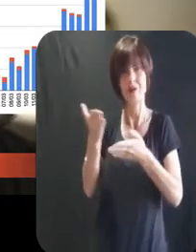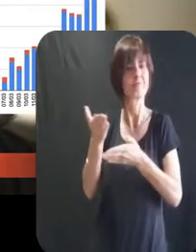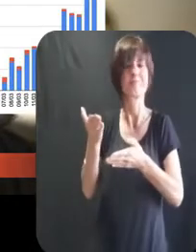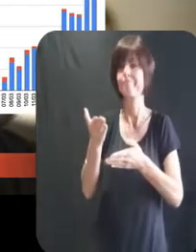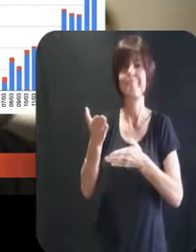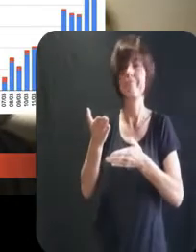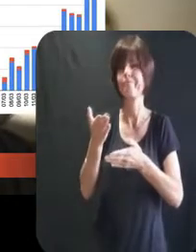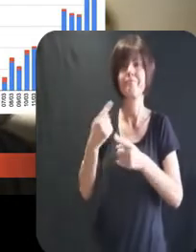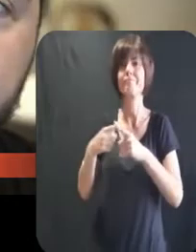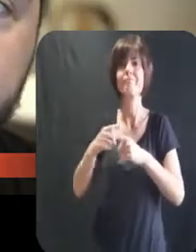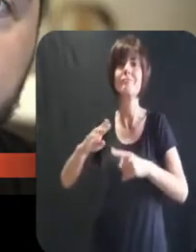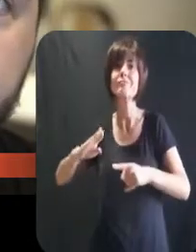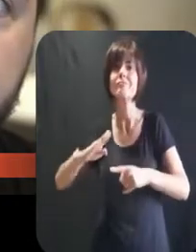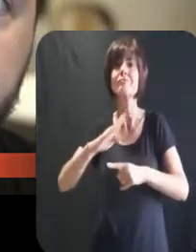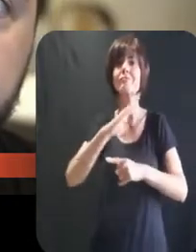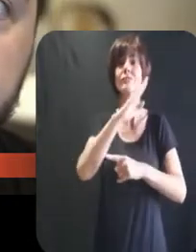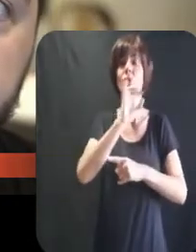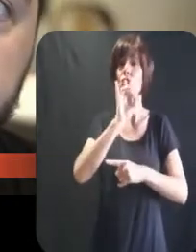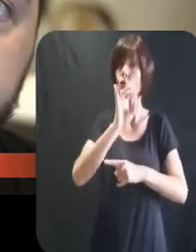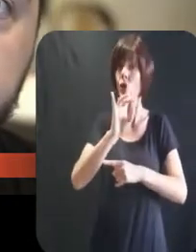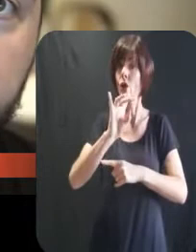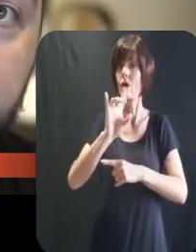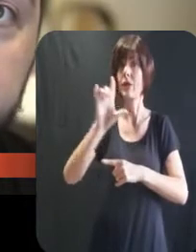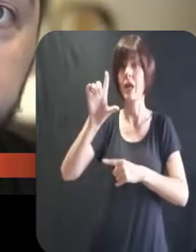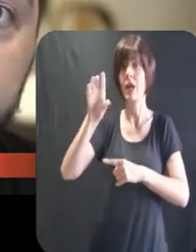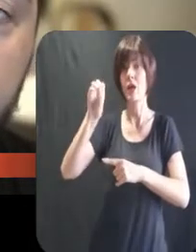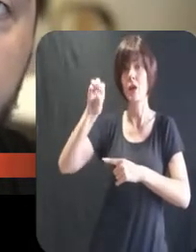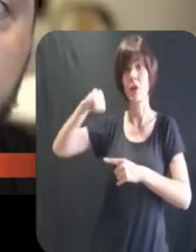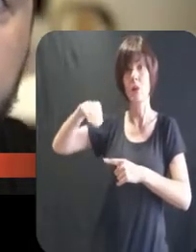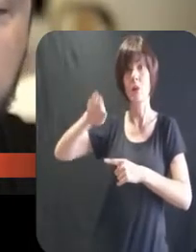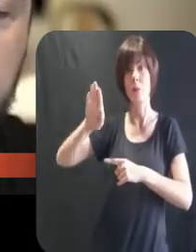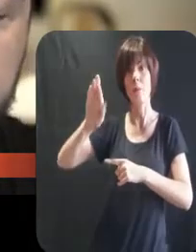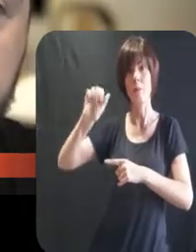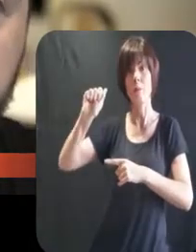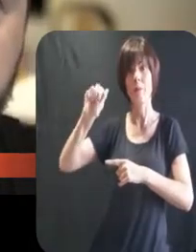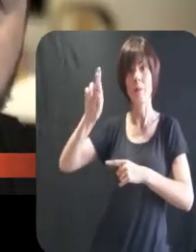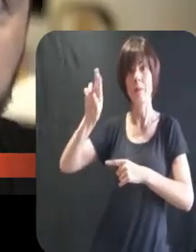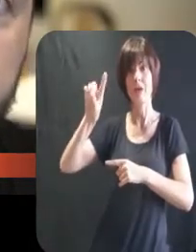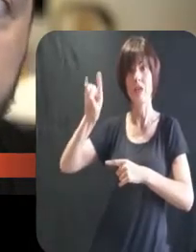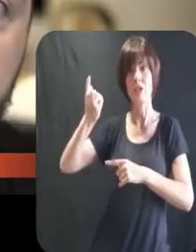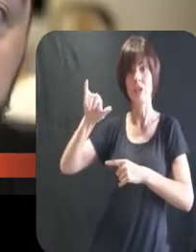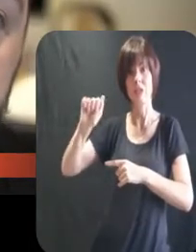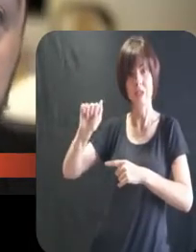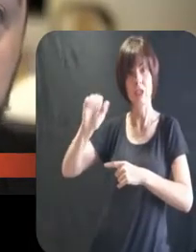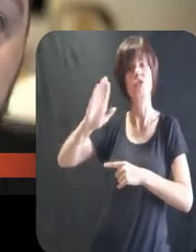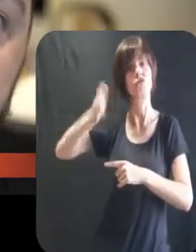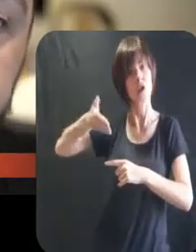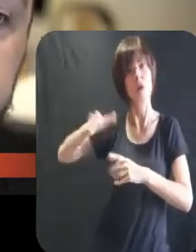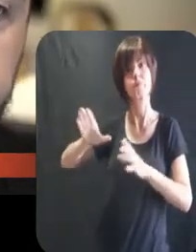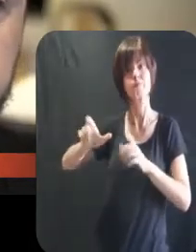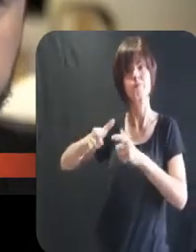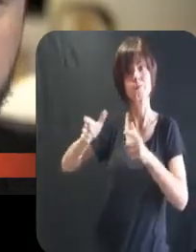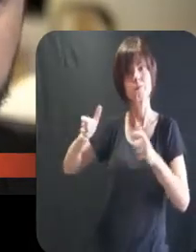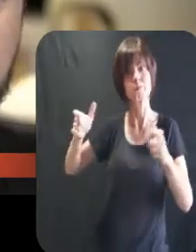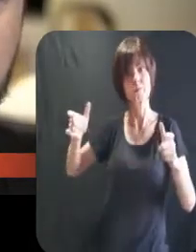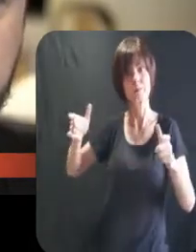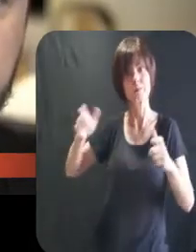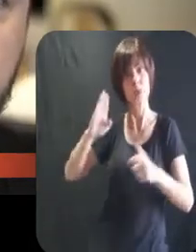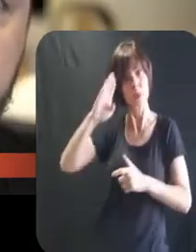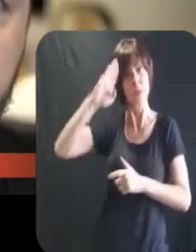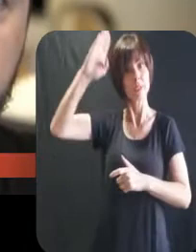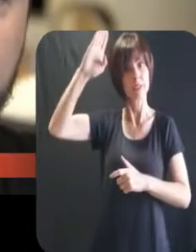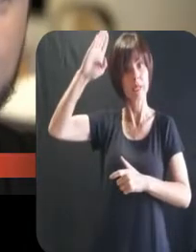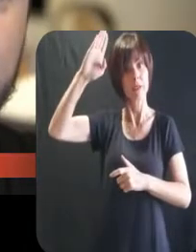se isso é alguma coisa que deve estacionar tão cedo. Não é. E o que está acontecendo? Só na região da Lombardia da Itália já é um